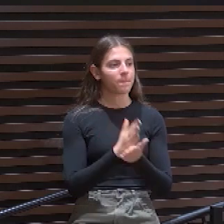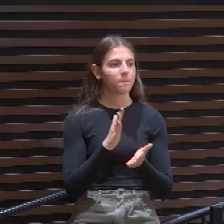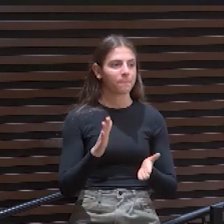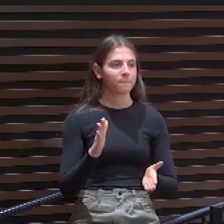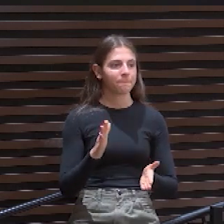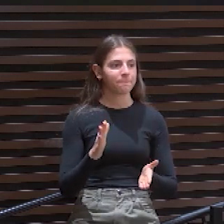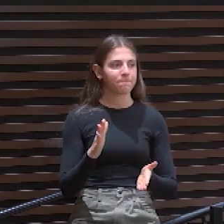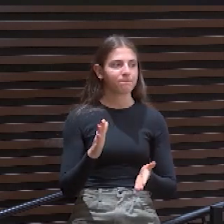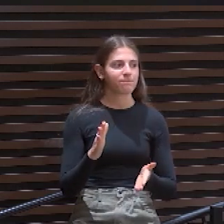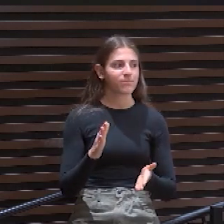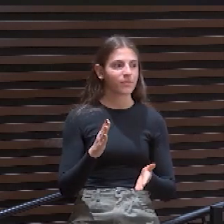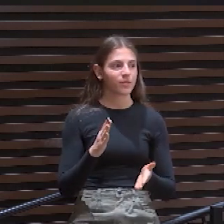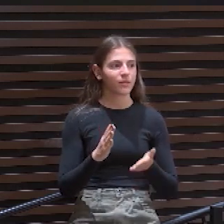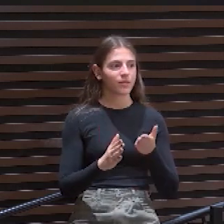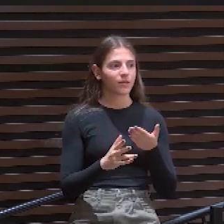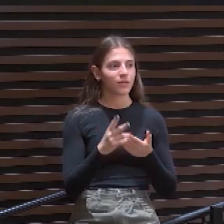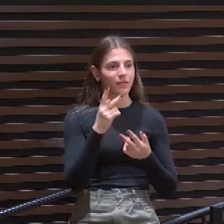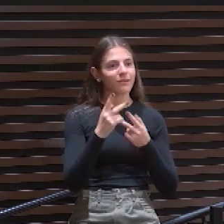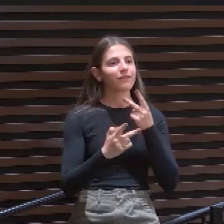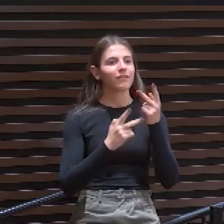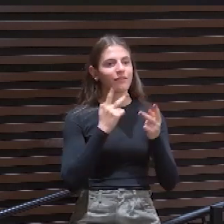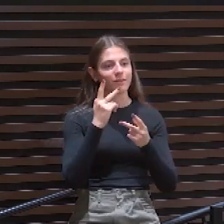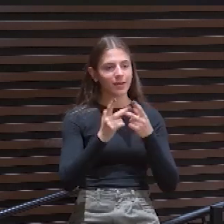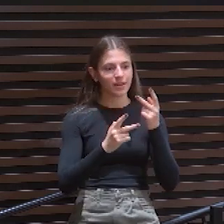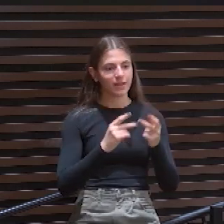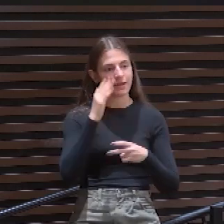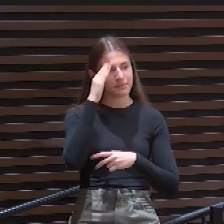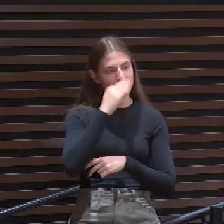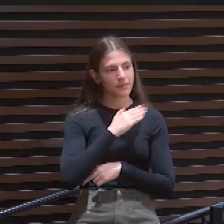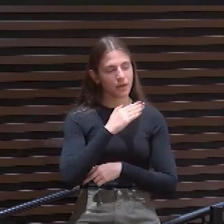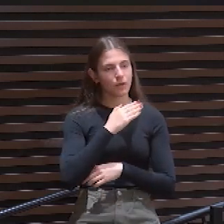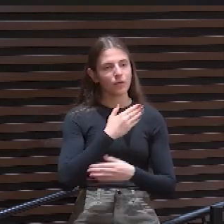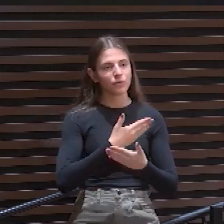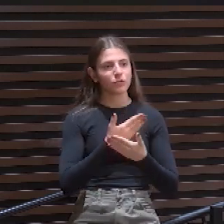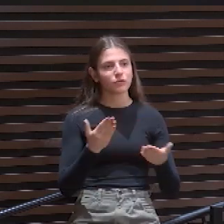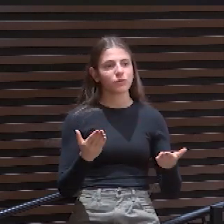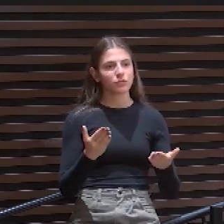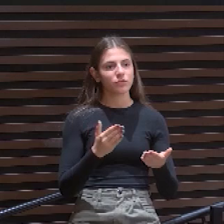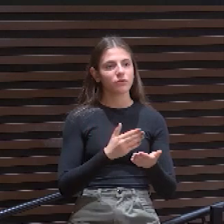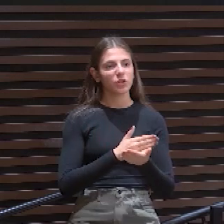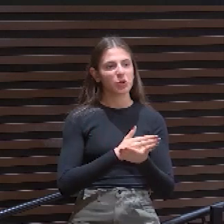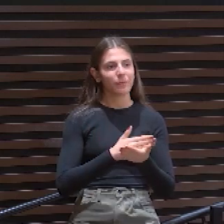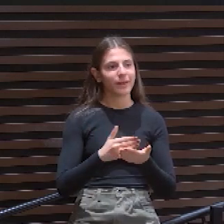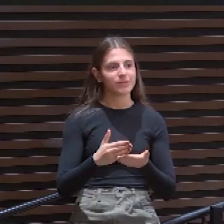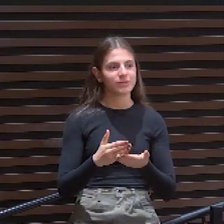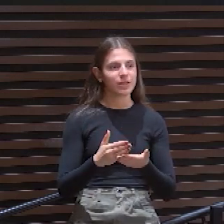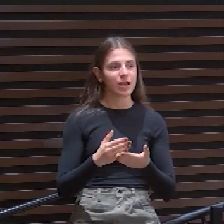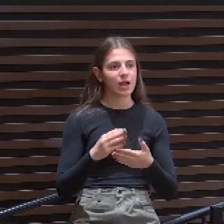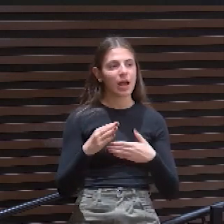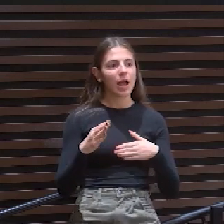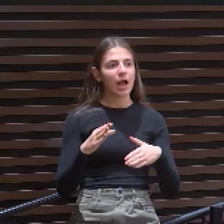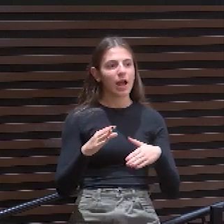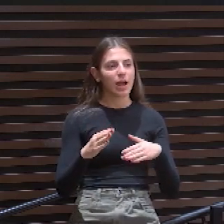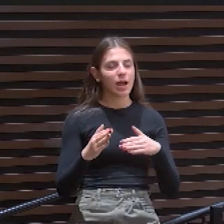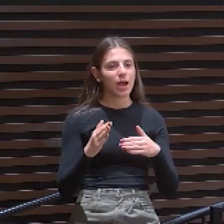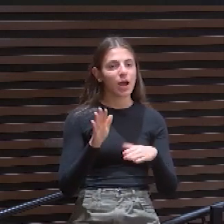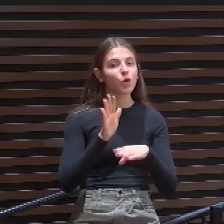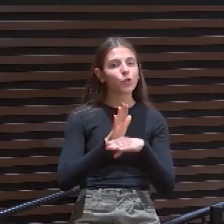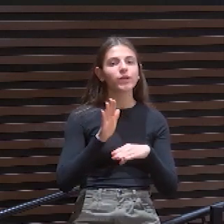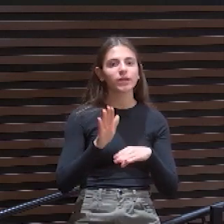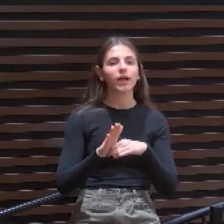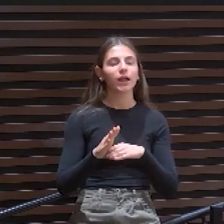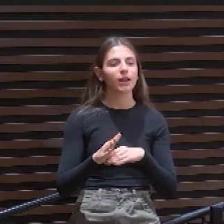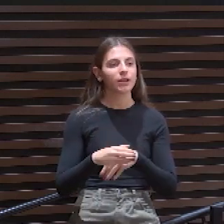de lavar roupa suja e começar a lavar pés. Vamos parar de lavar